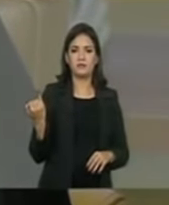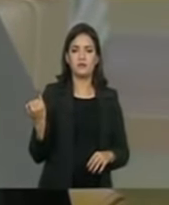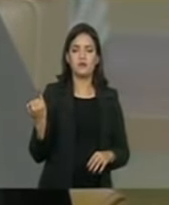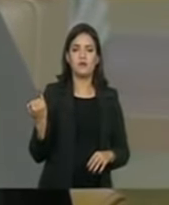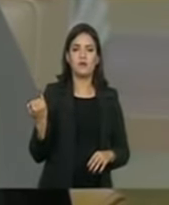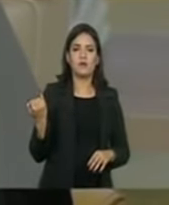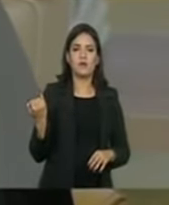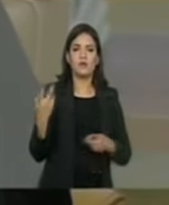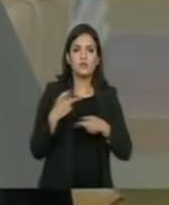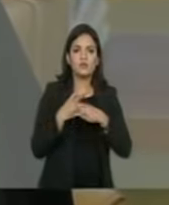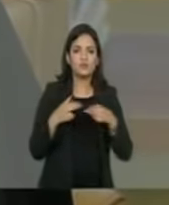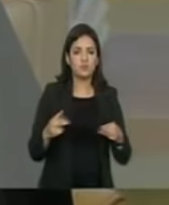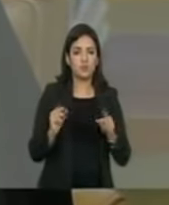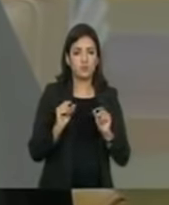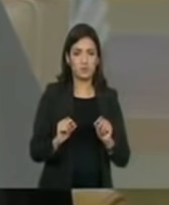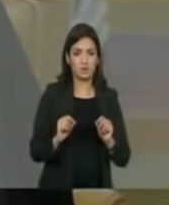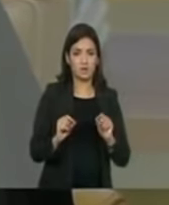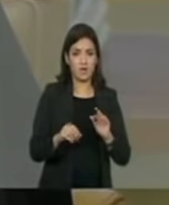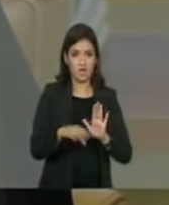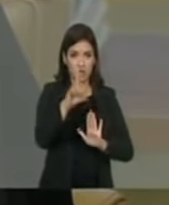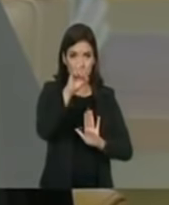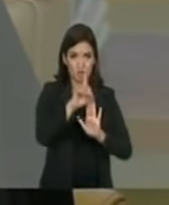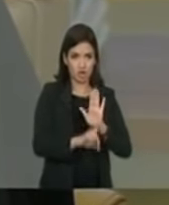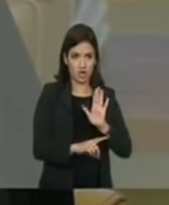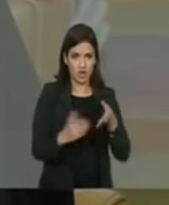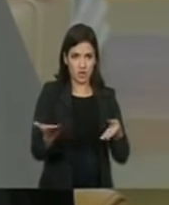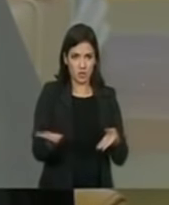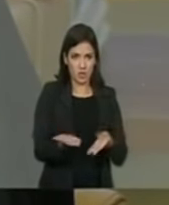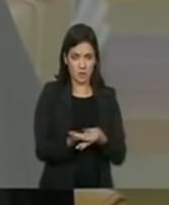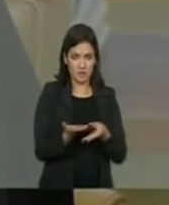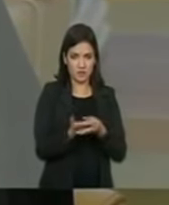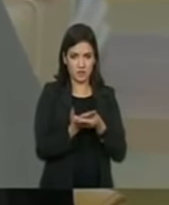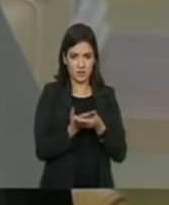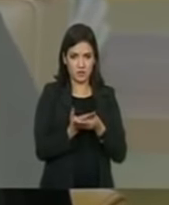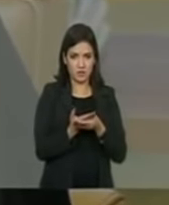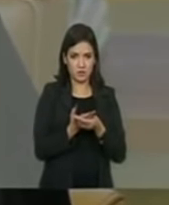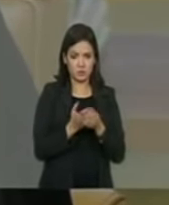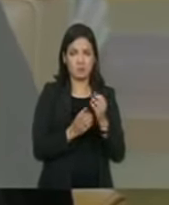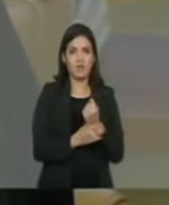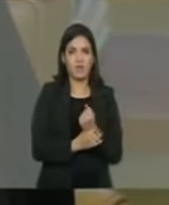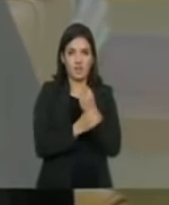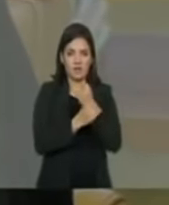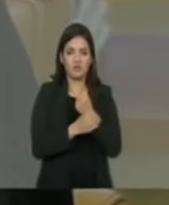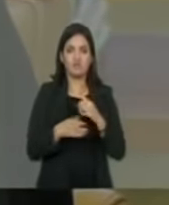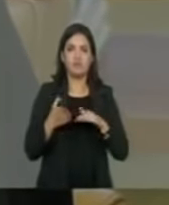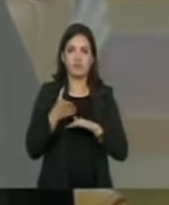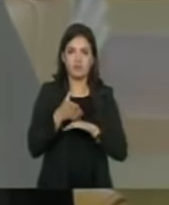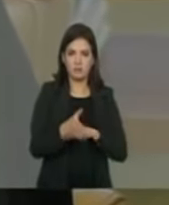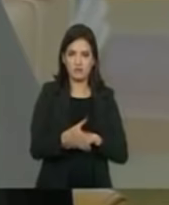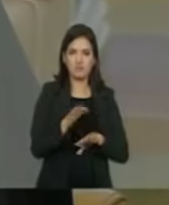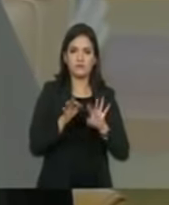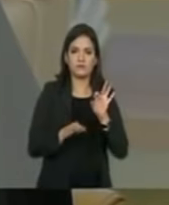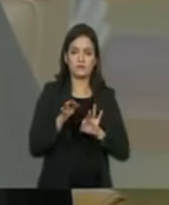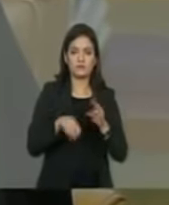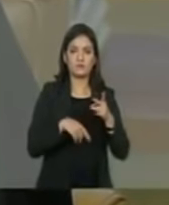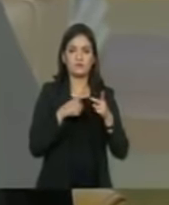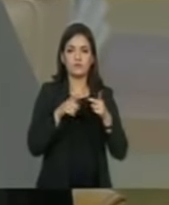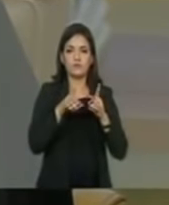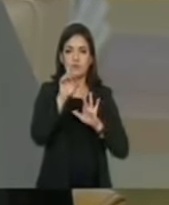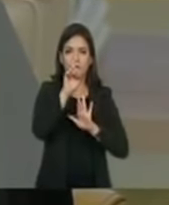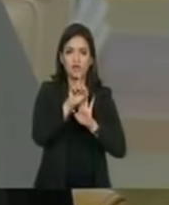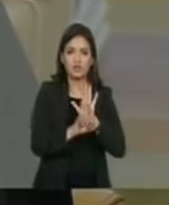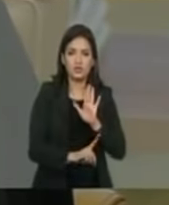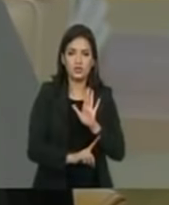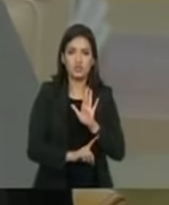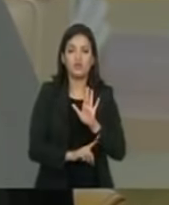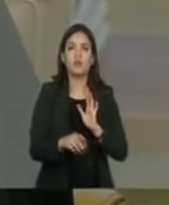prerrogativas o direito ao processo para dizer garantia de acesso ao poder judiciário direito a citação e